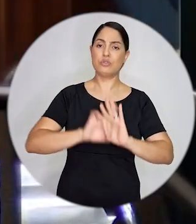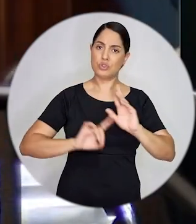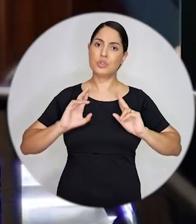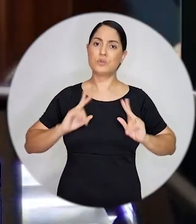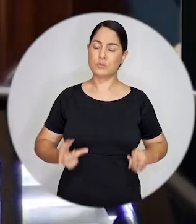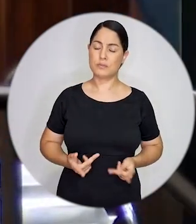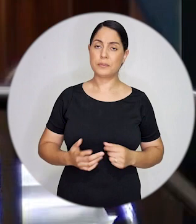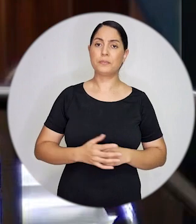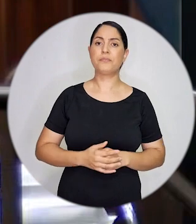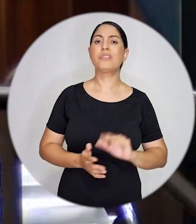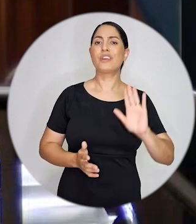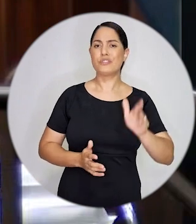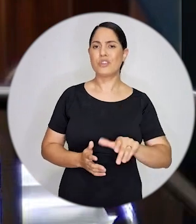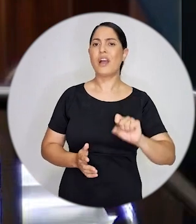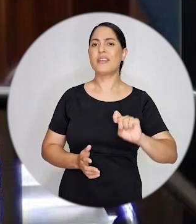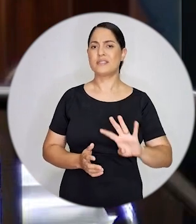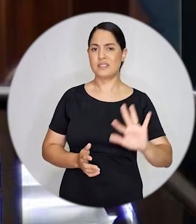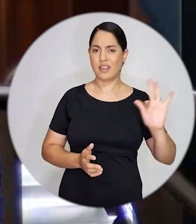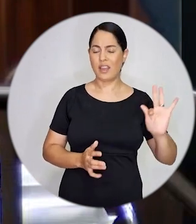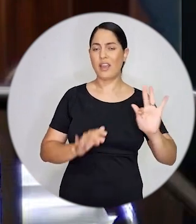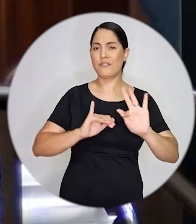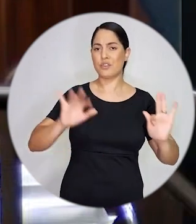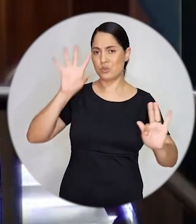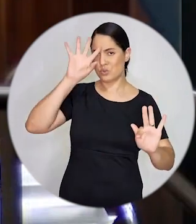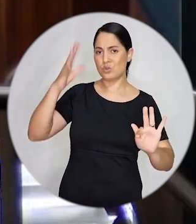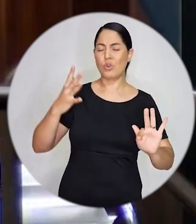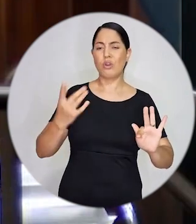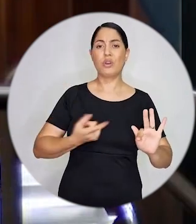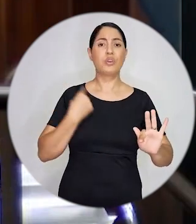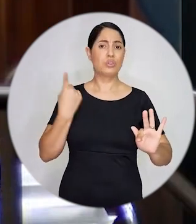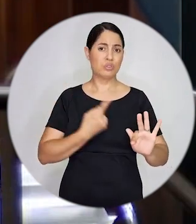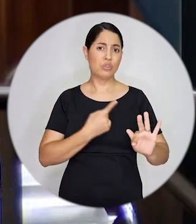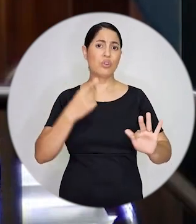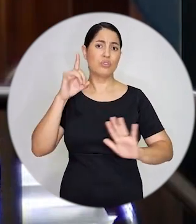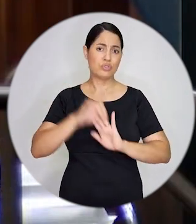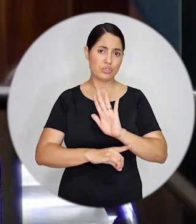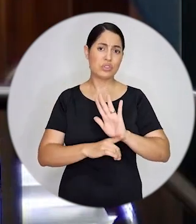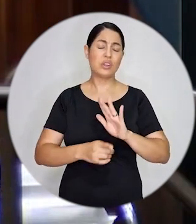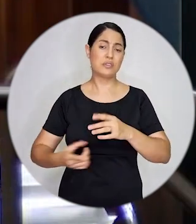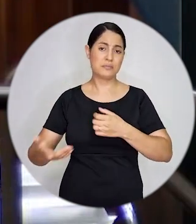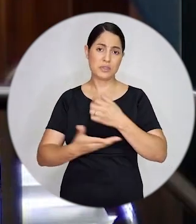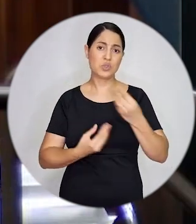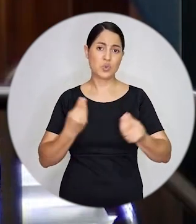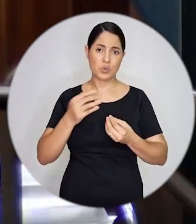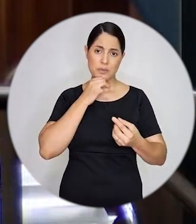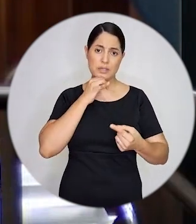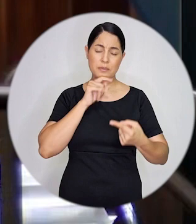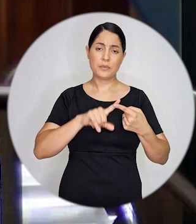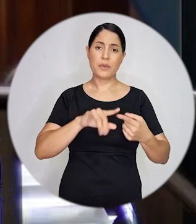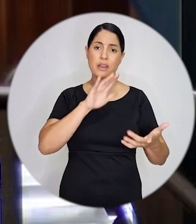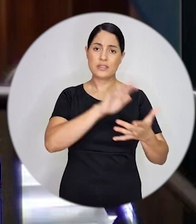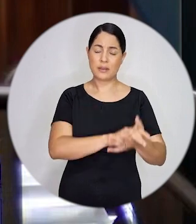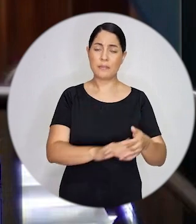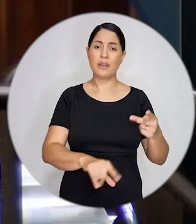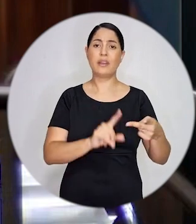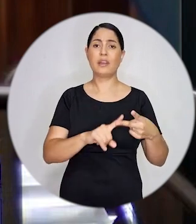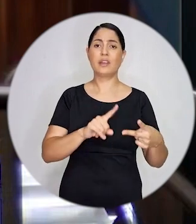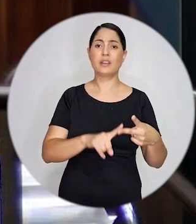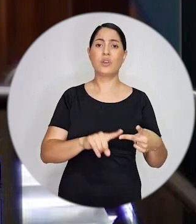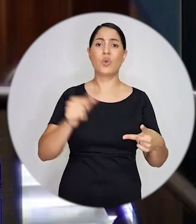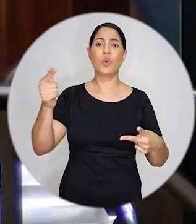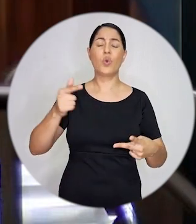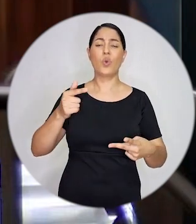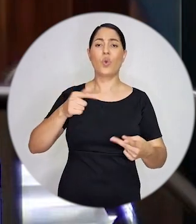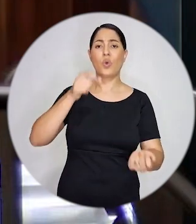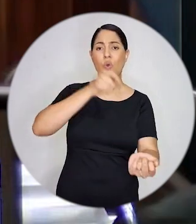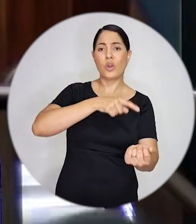avançar cada vez mais. Dentro das decisões judiciais do STF, que a gente tem como reconhecimento dos nossos direitos, nós tivemos